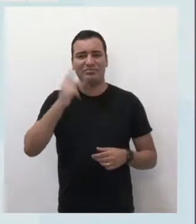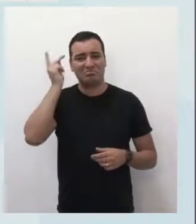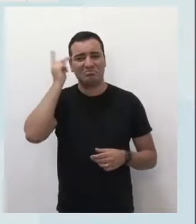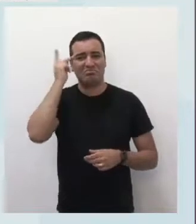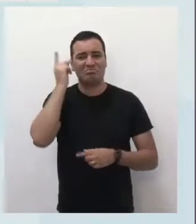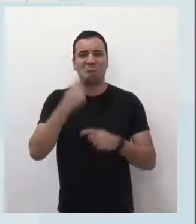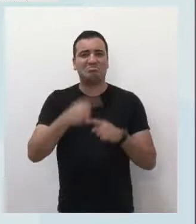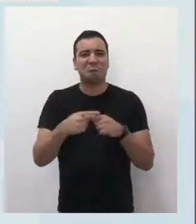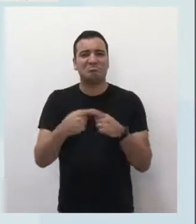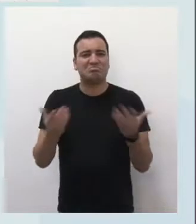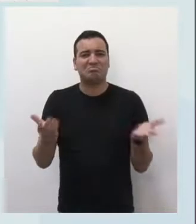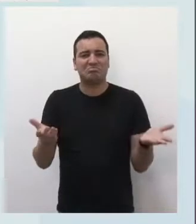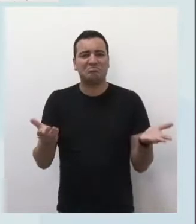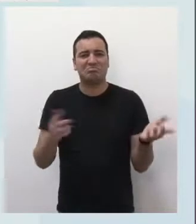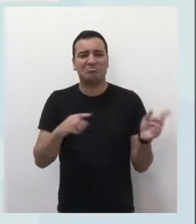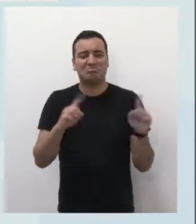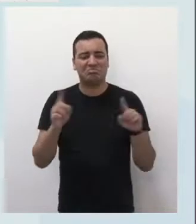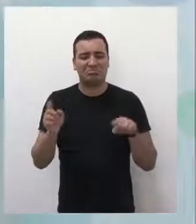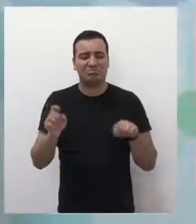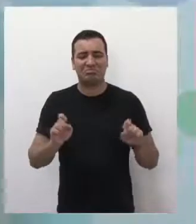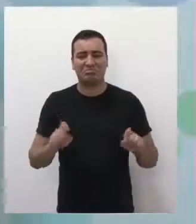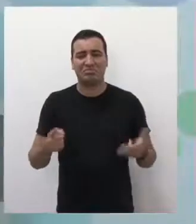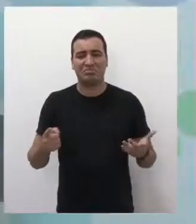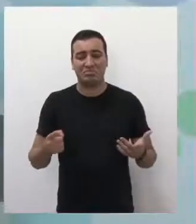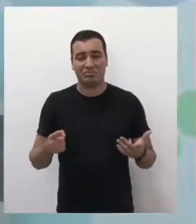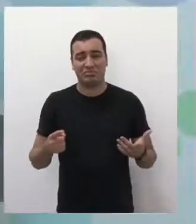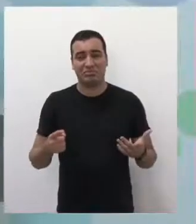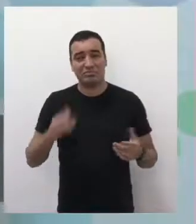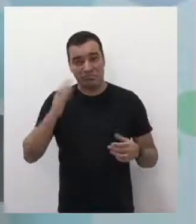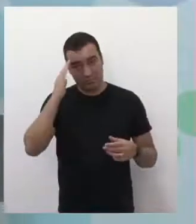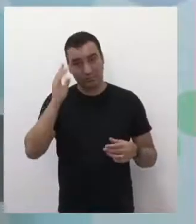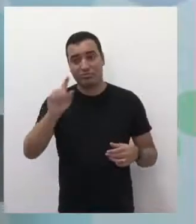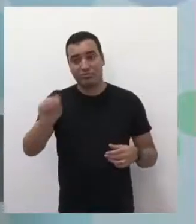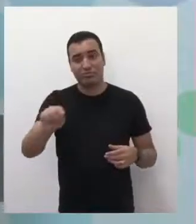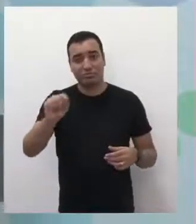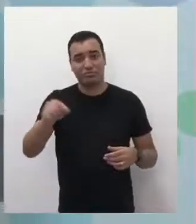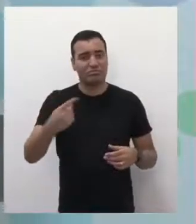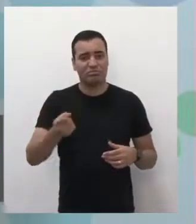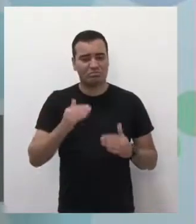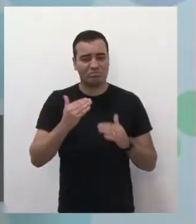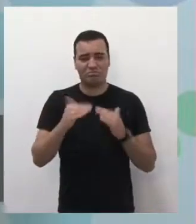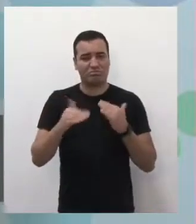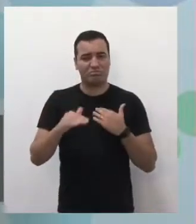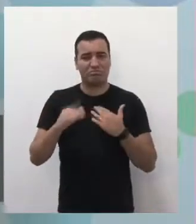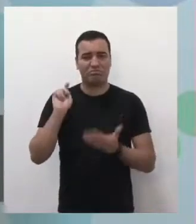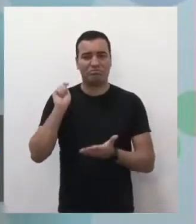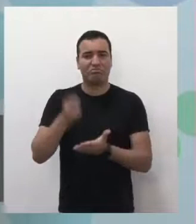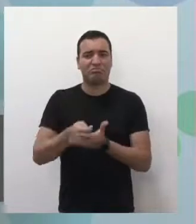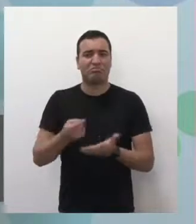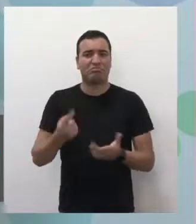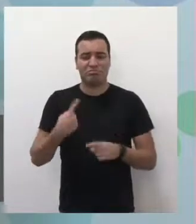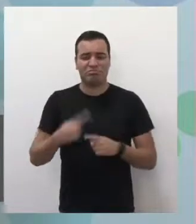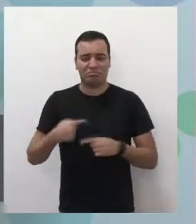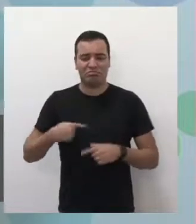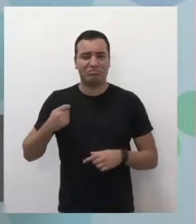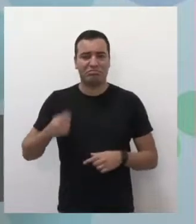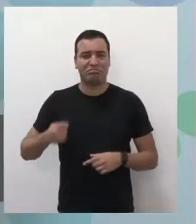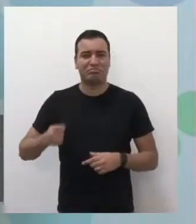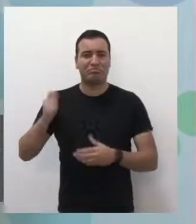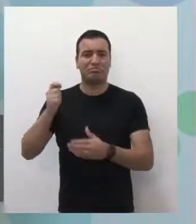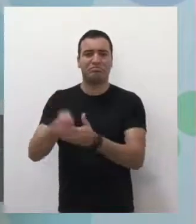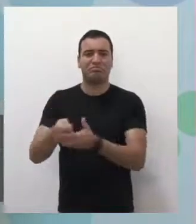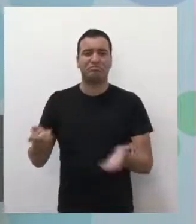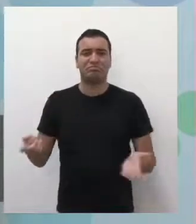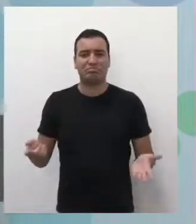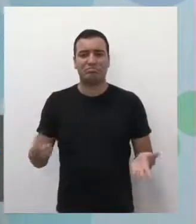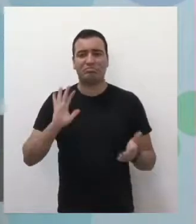sei. Assim, eu não sei, eu sei o que é, mas eu não concordo em pagar. Eu não sei por que eu tenho que pagar isso.